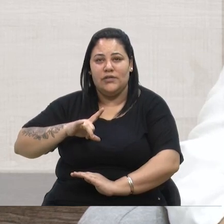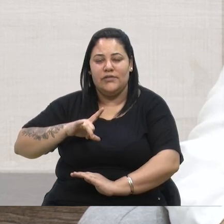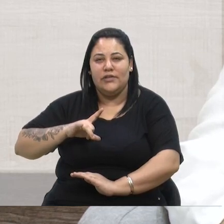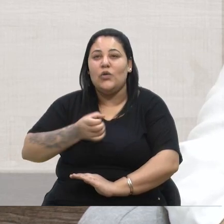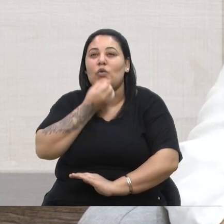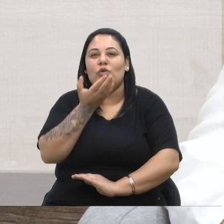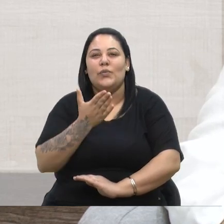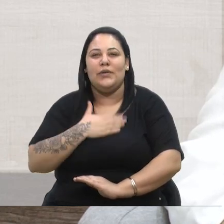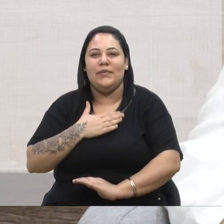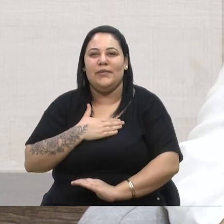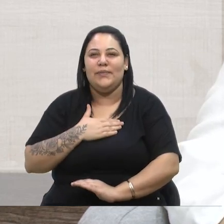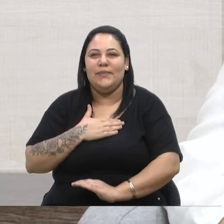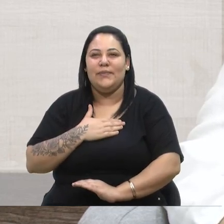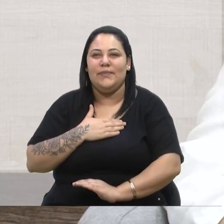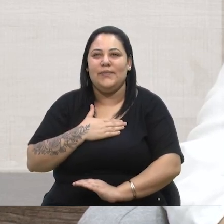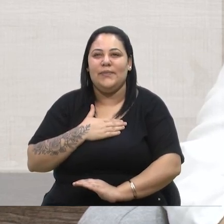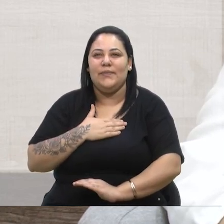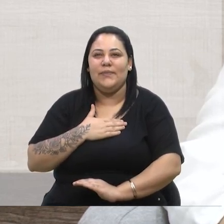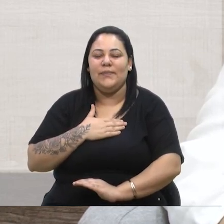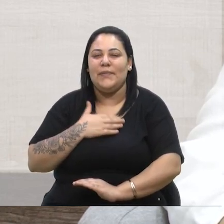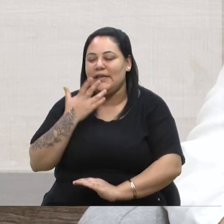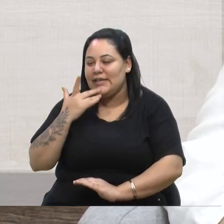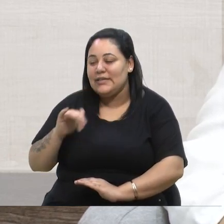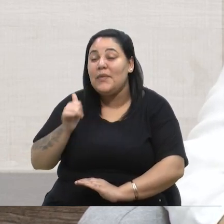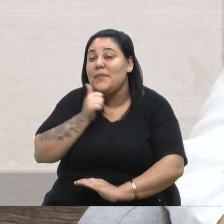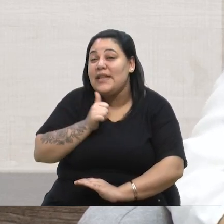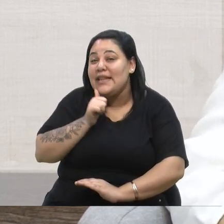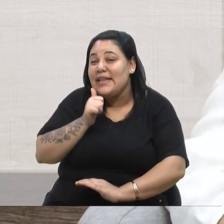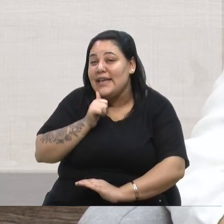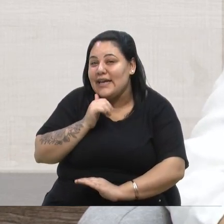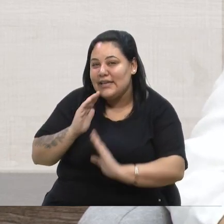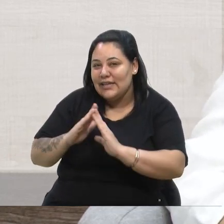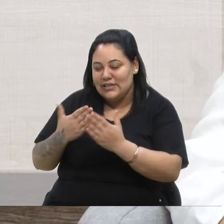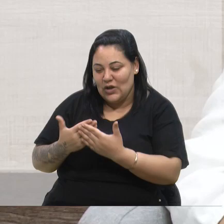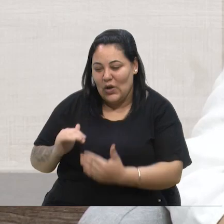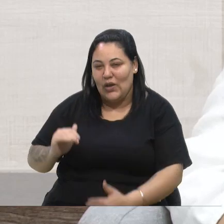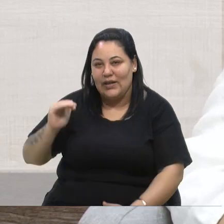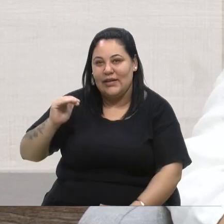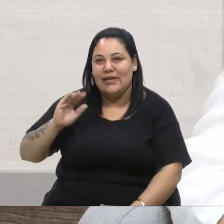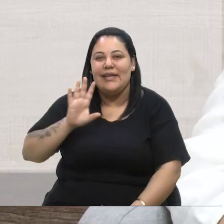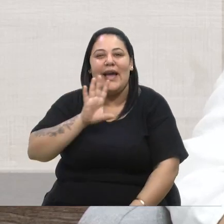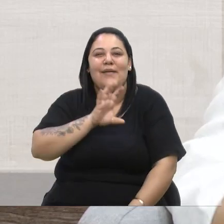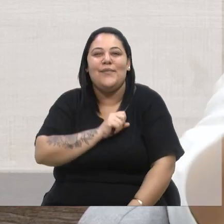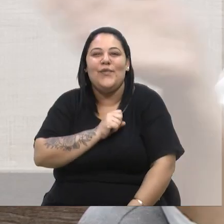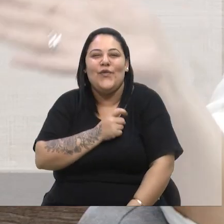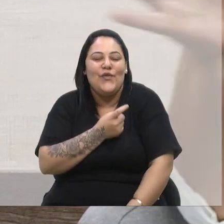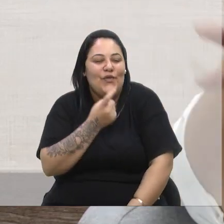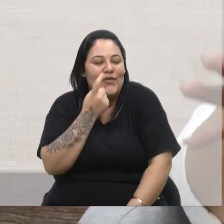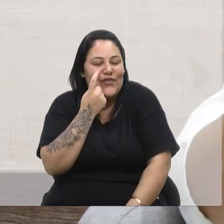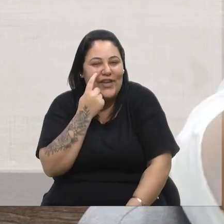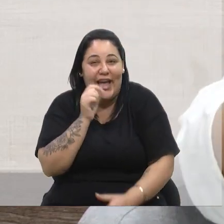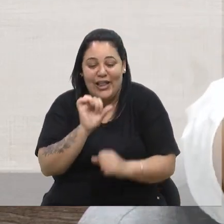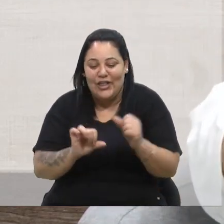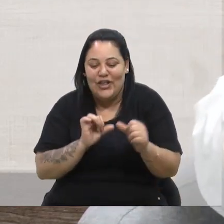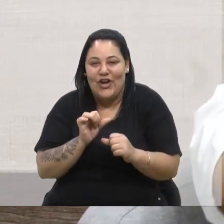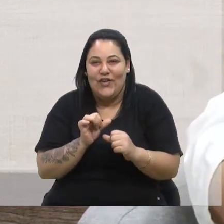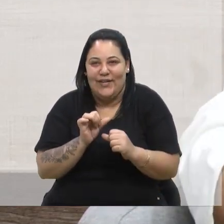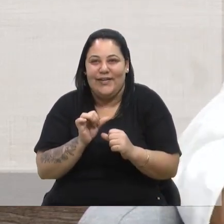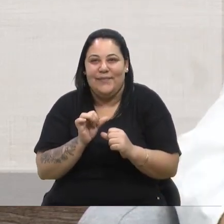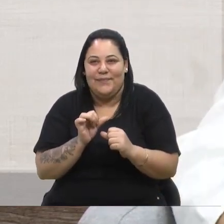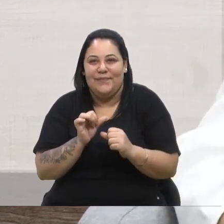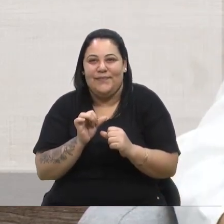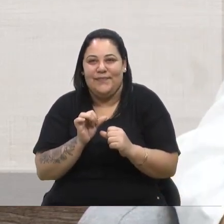relato, por exemplo, de uma menininha de pré-escola, né? que adorou ver a mudança